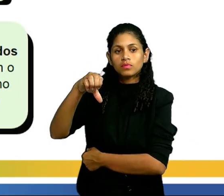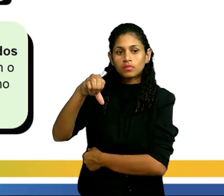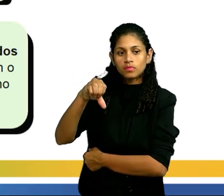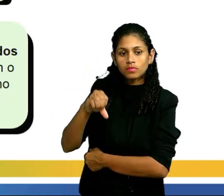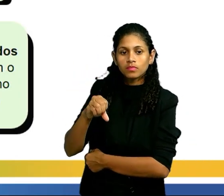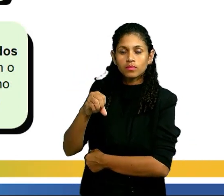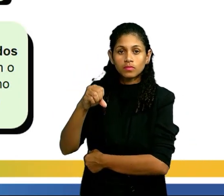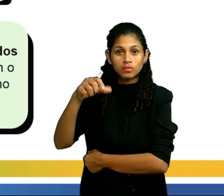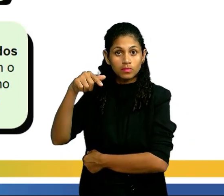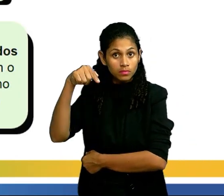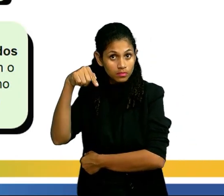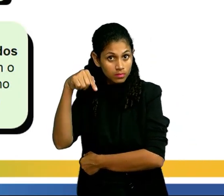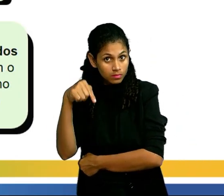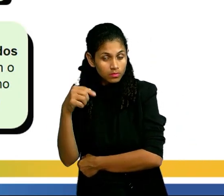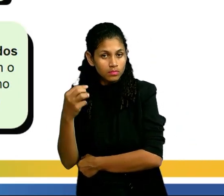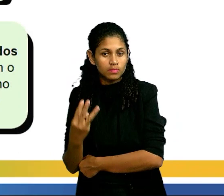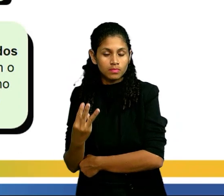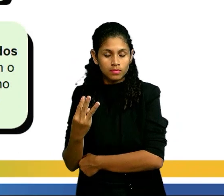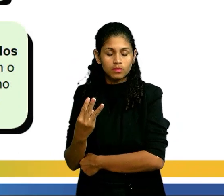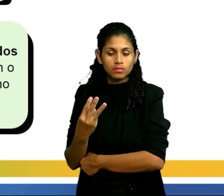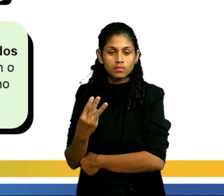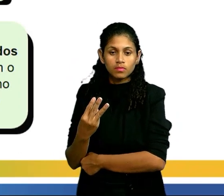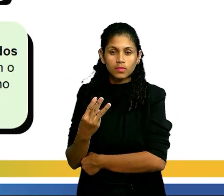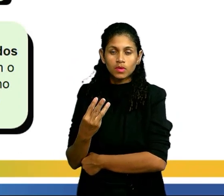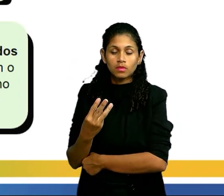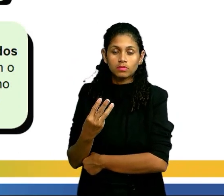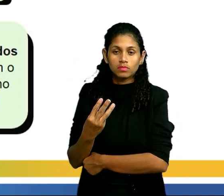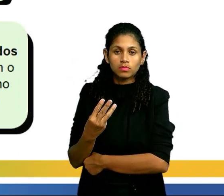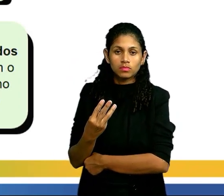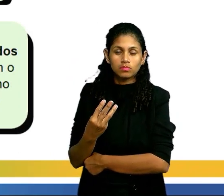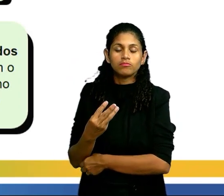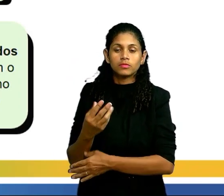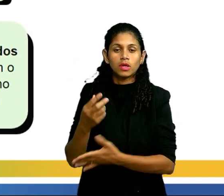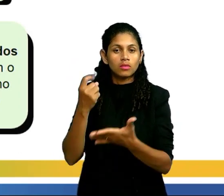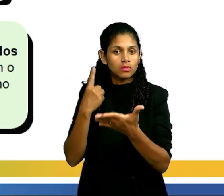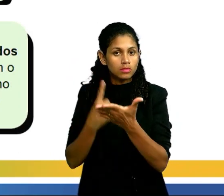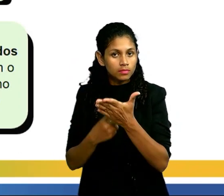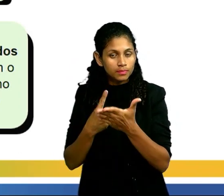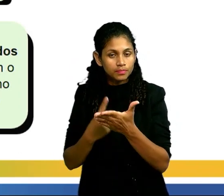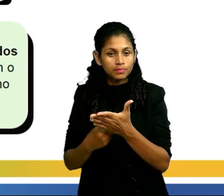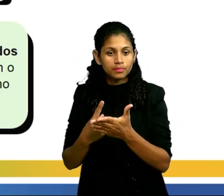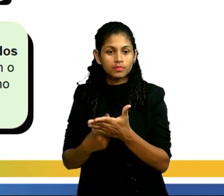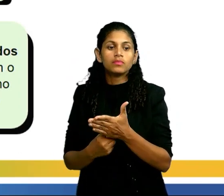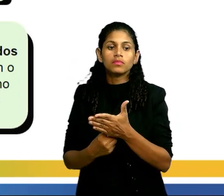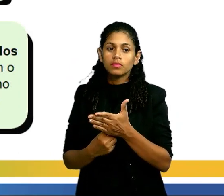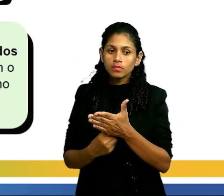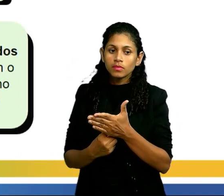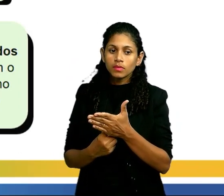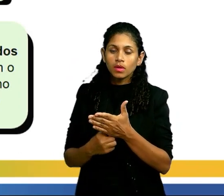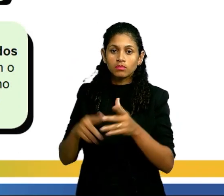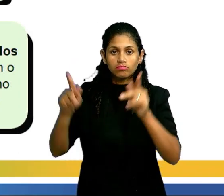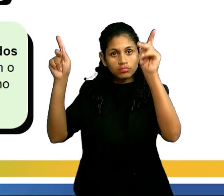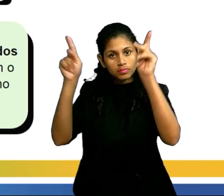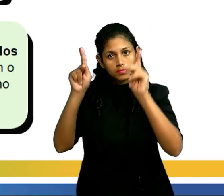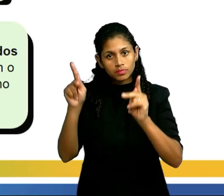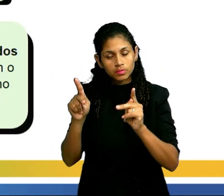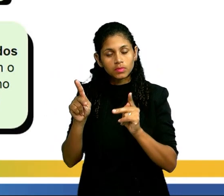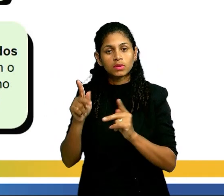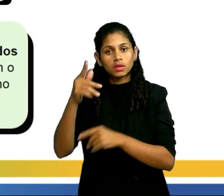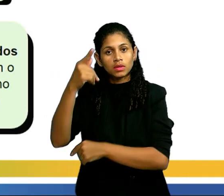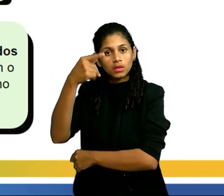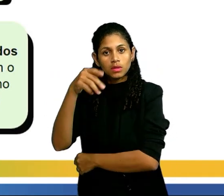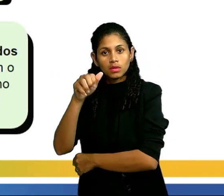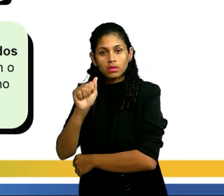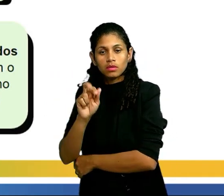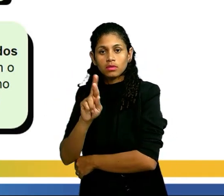vai começar a acabar a guerra por meio dos tratados e dos acordos, né? Um deles é o Acordo de Paz de Paris, que determina o